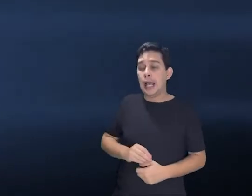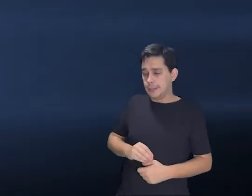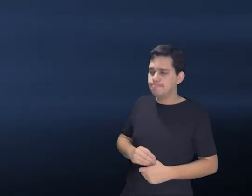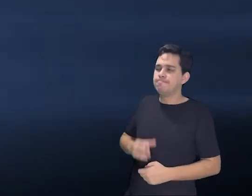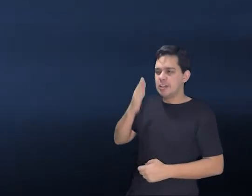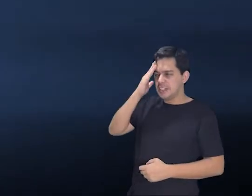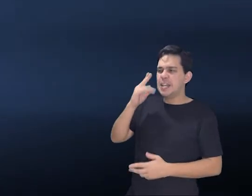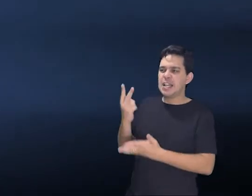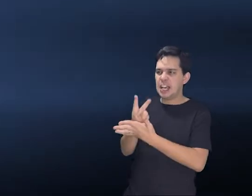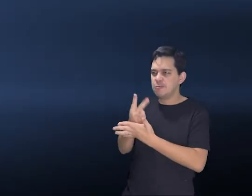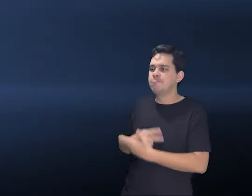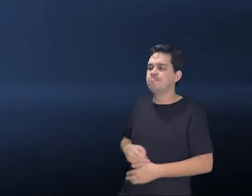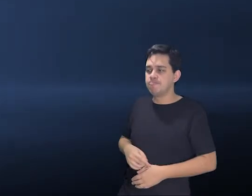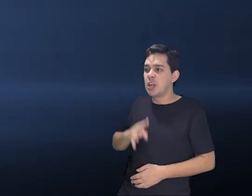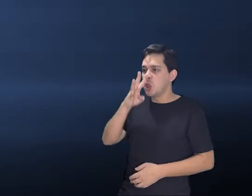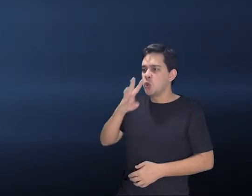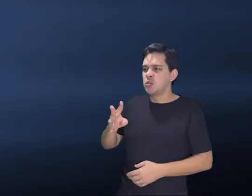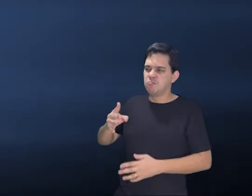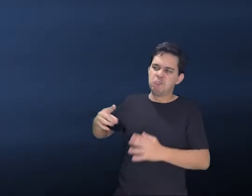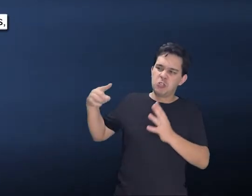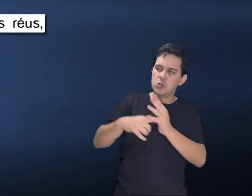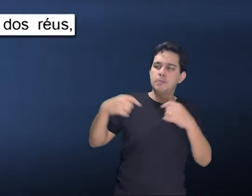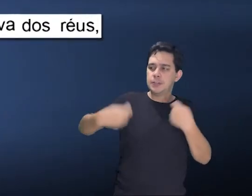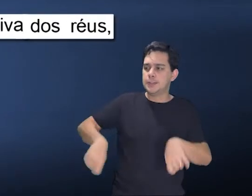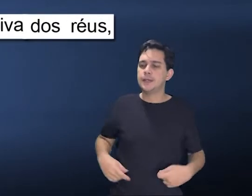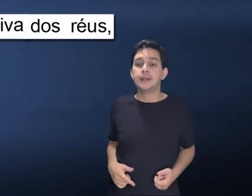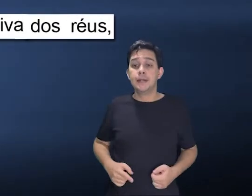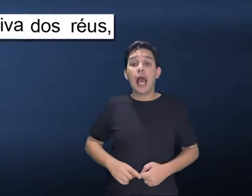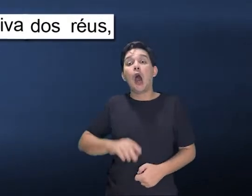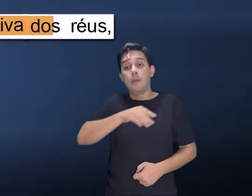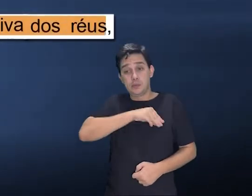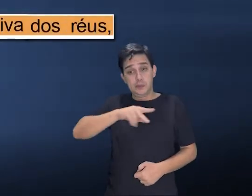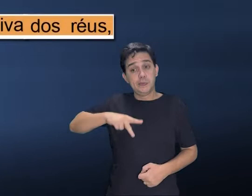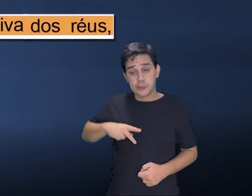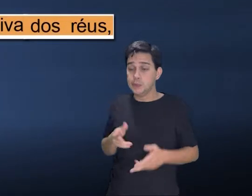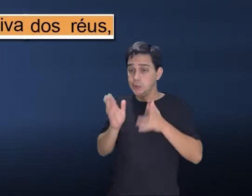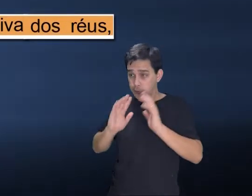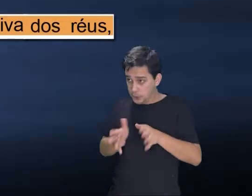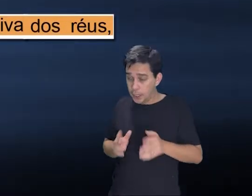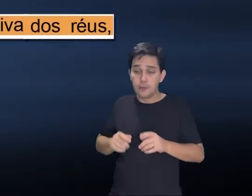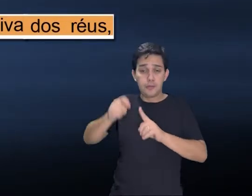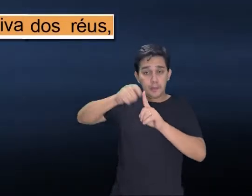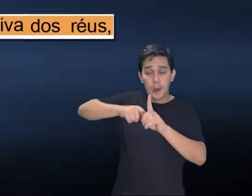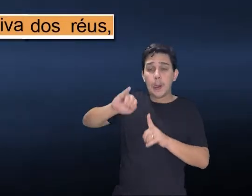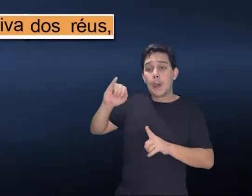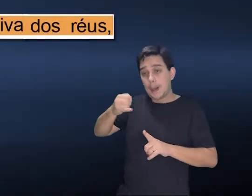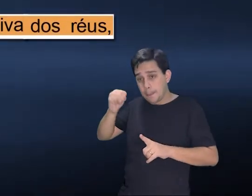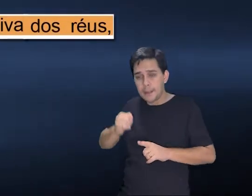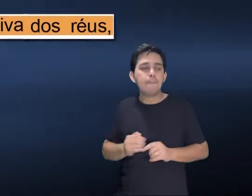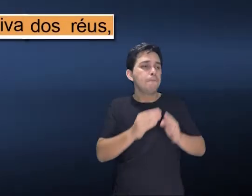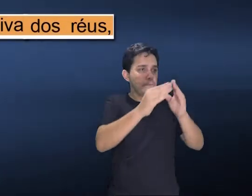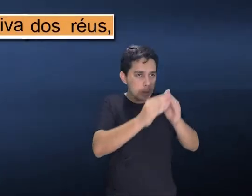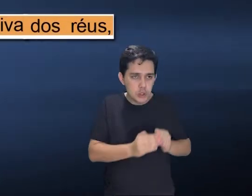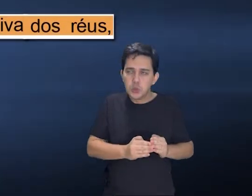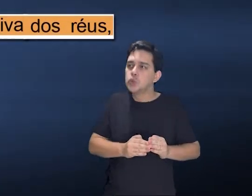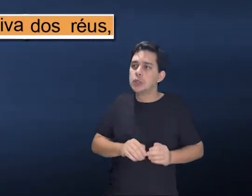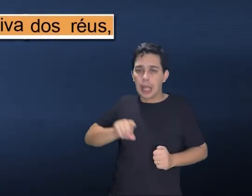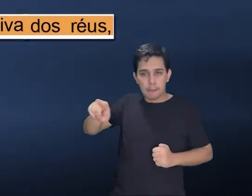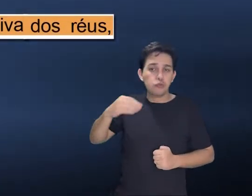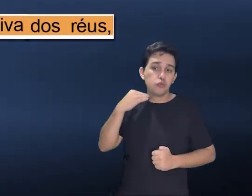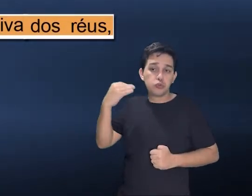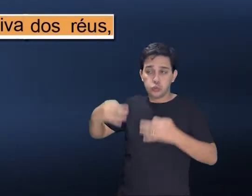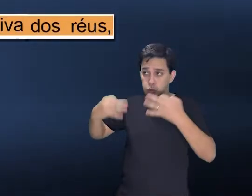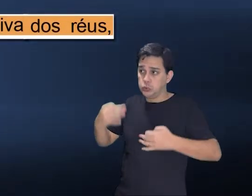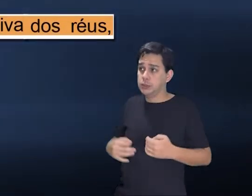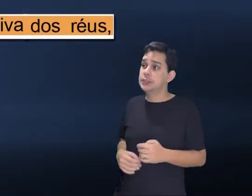ofereceu a denúncia e tinha requerido, já no mês de janeiro, a prisão preventiva dos envolvidos.